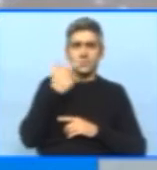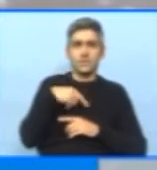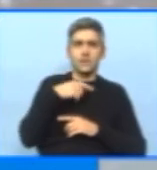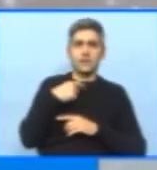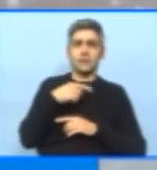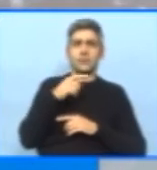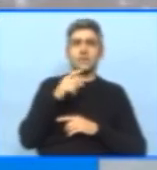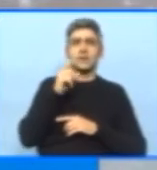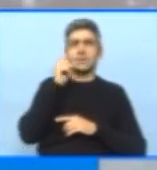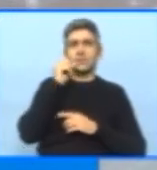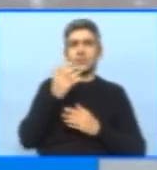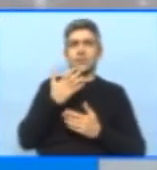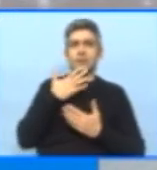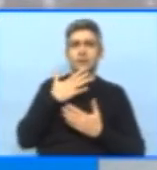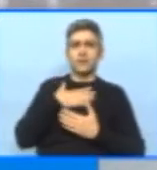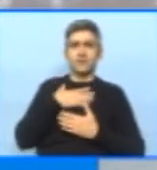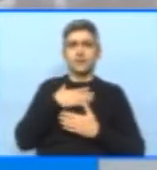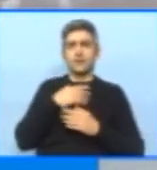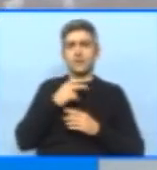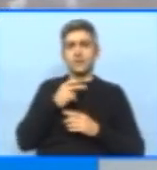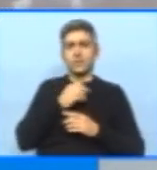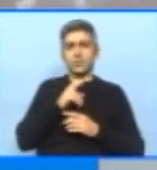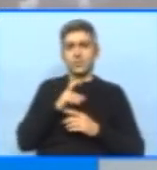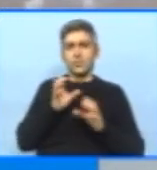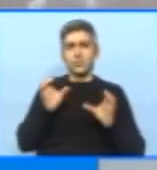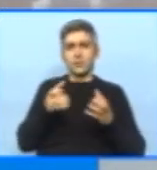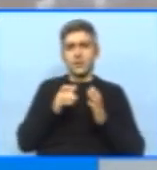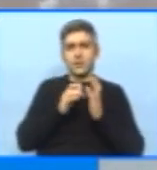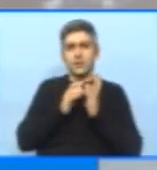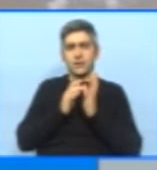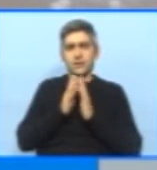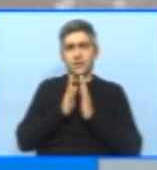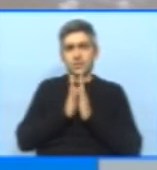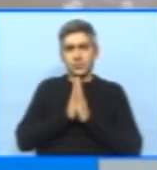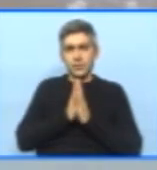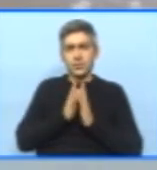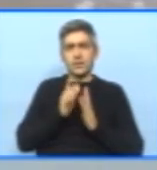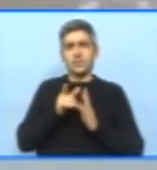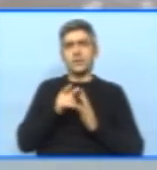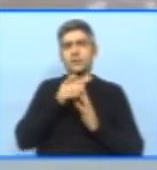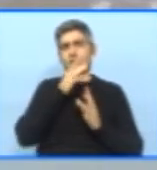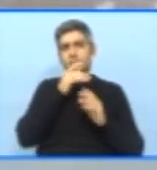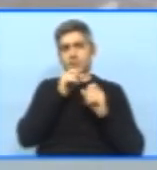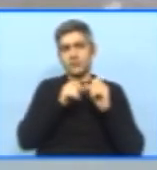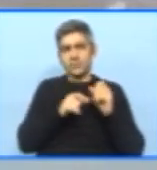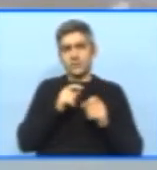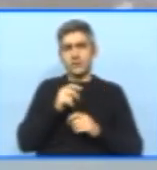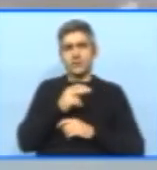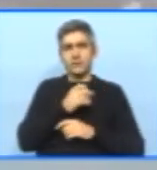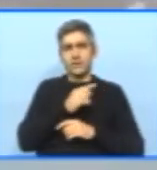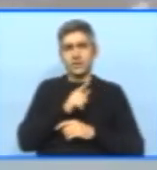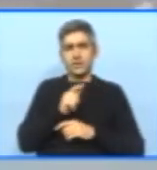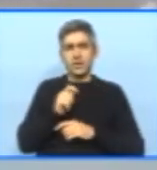ele nos ofereceu, este autor, esta comunidade cristã que está por trás desta narrativa do Evangelho segundo João,